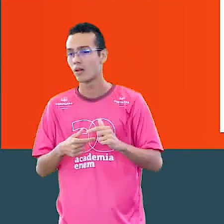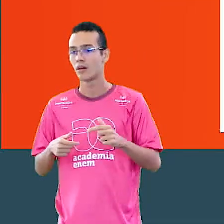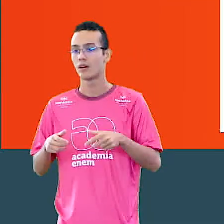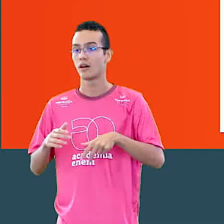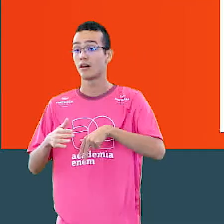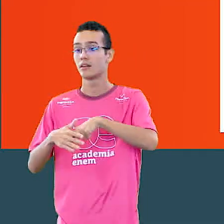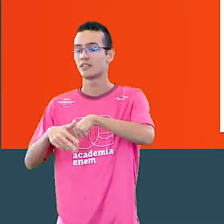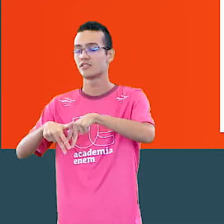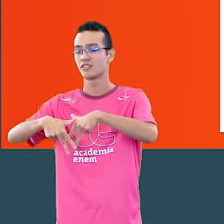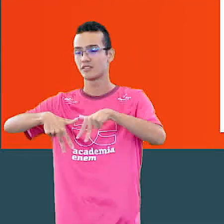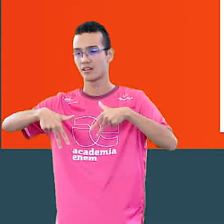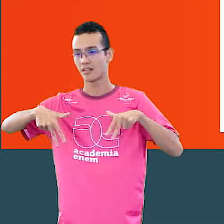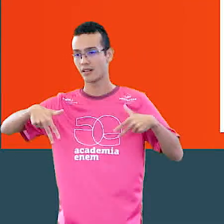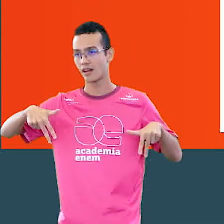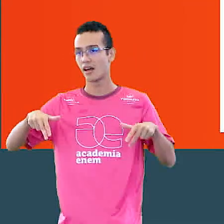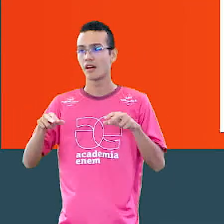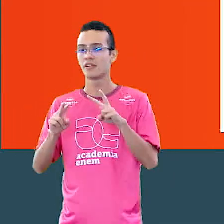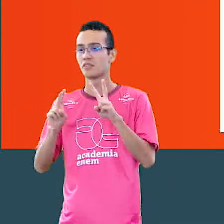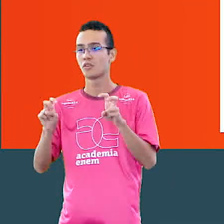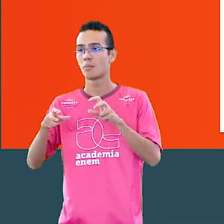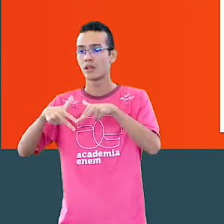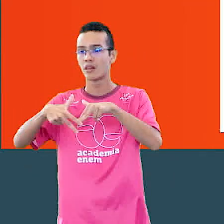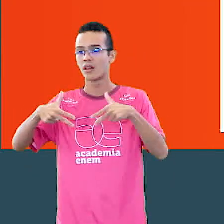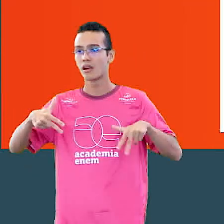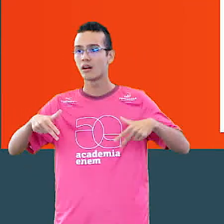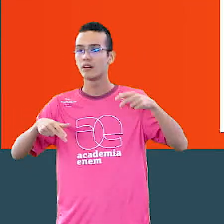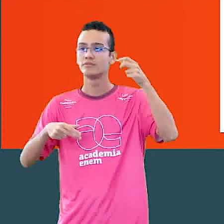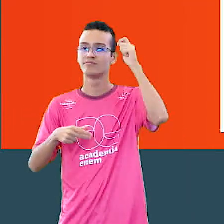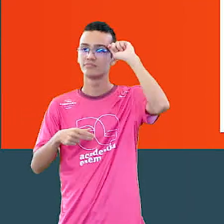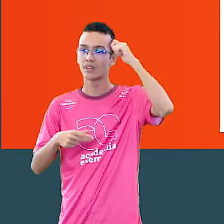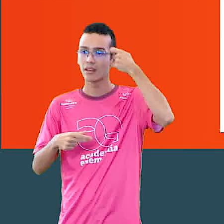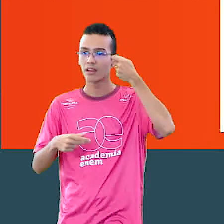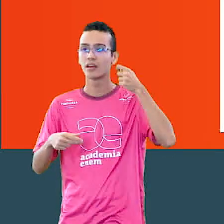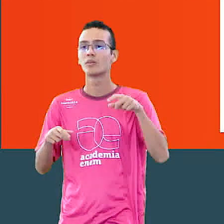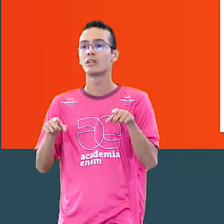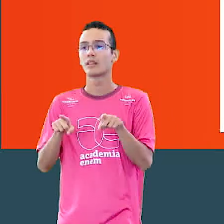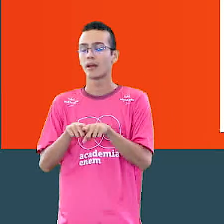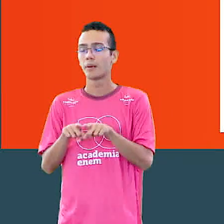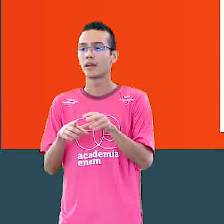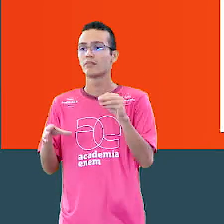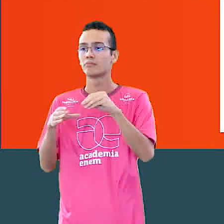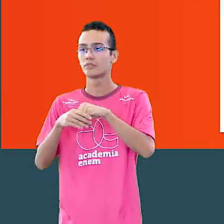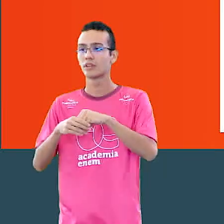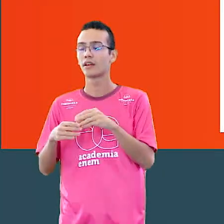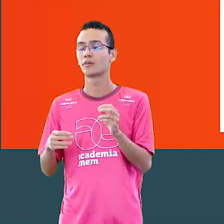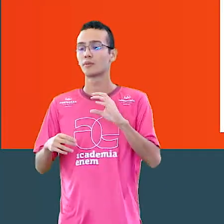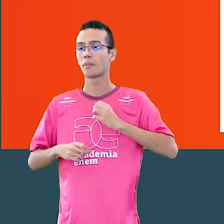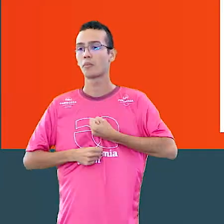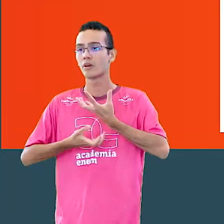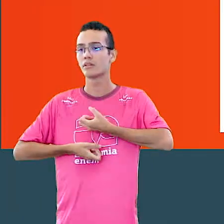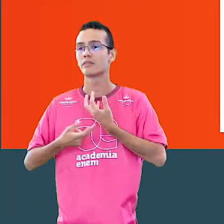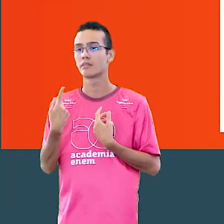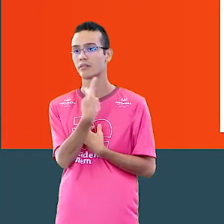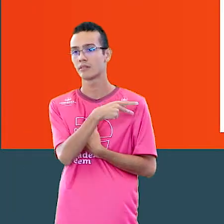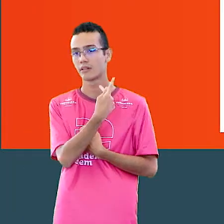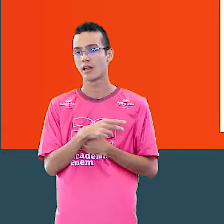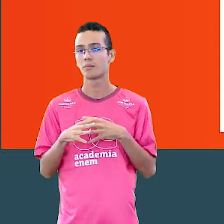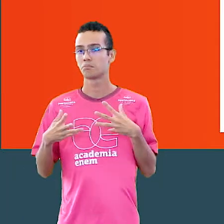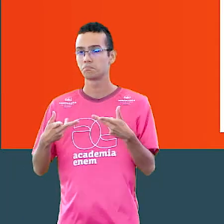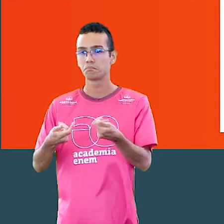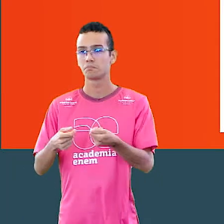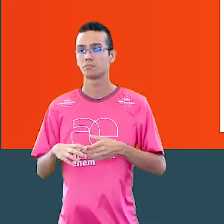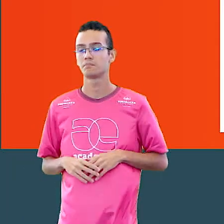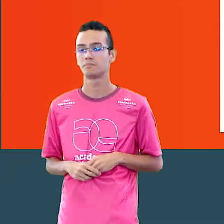afrodescendentes, tá? Isso tudo ela traz no texto dela, ela traz na poesia dela, belíssima. E para finalizar, eu trouxe